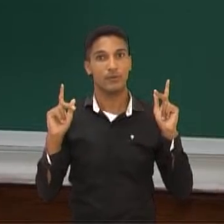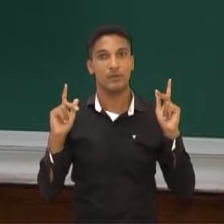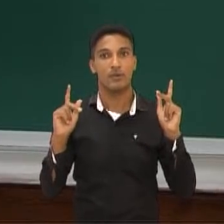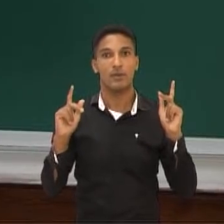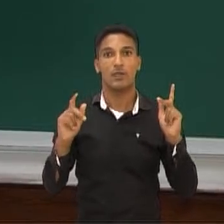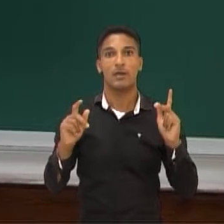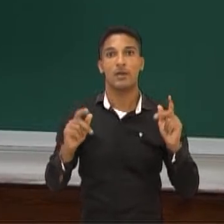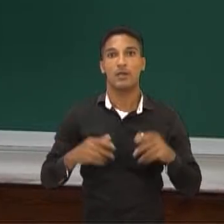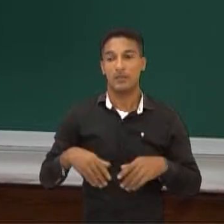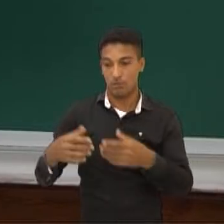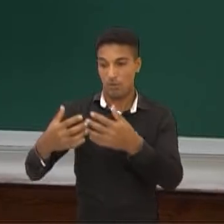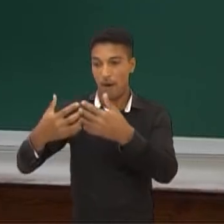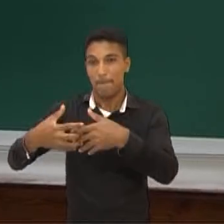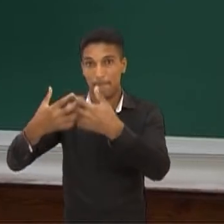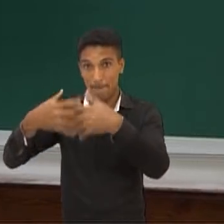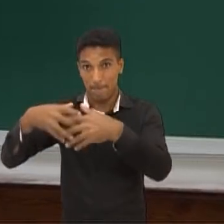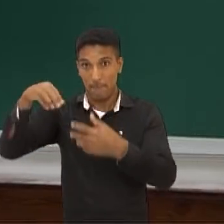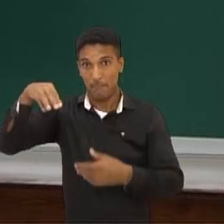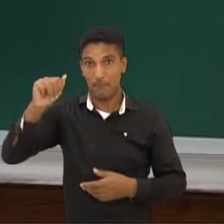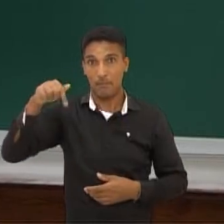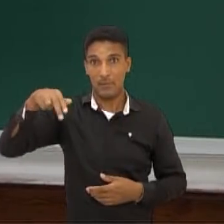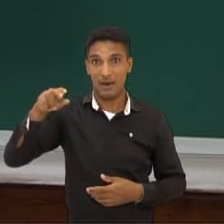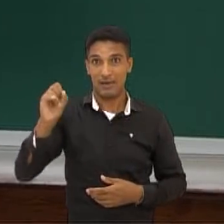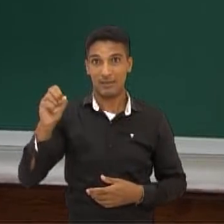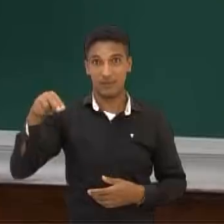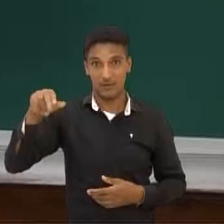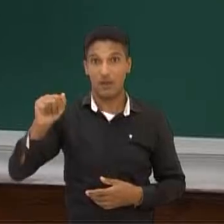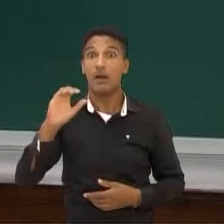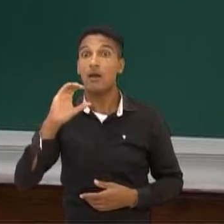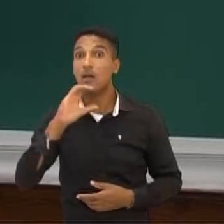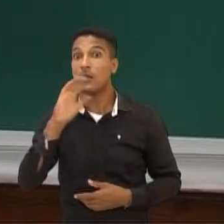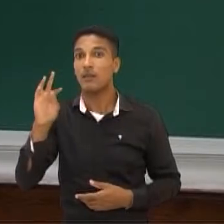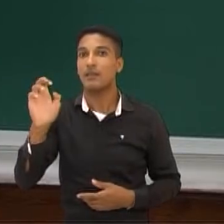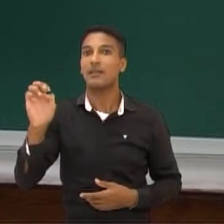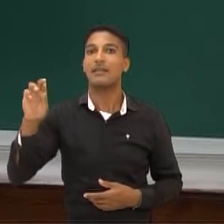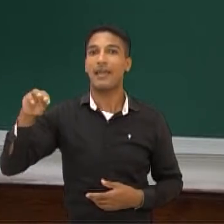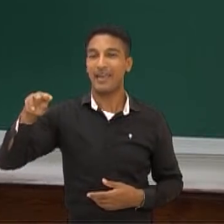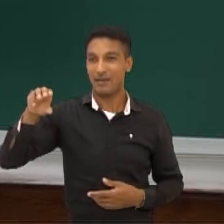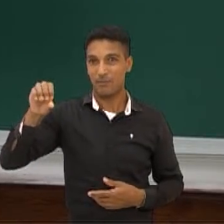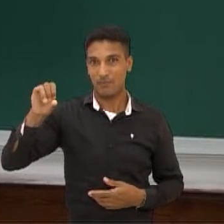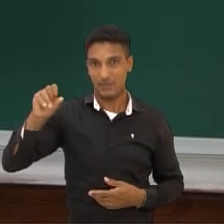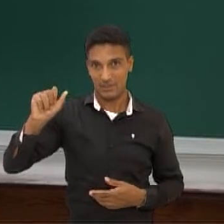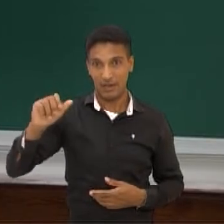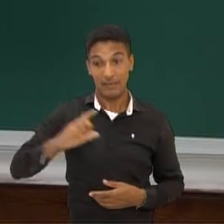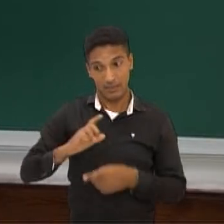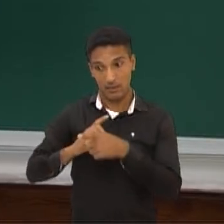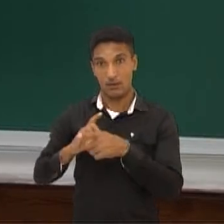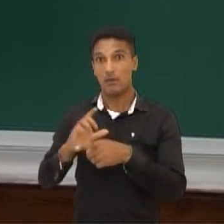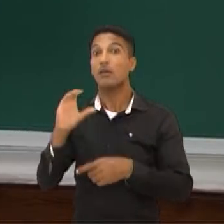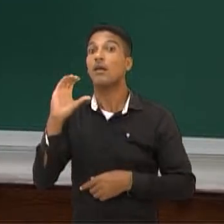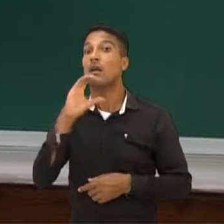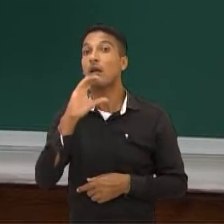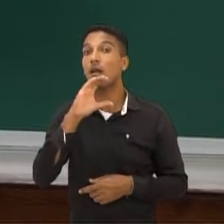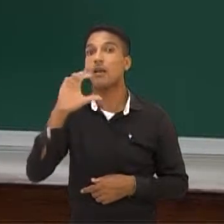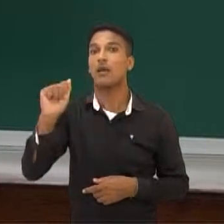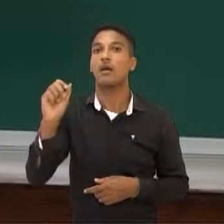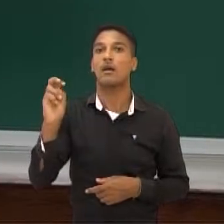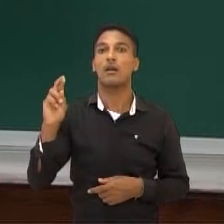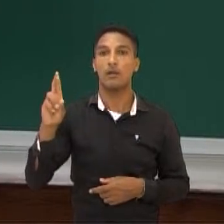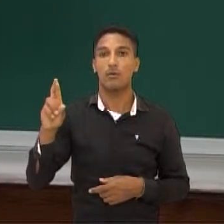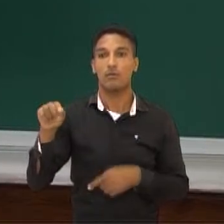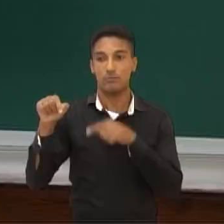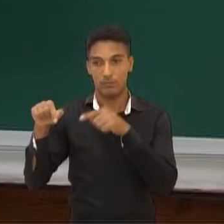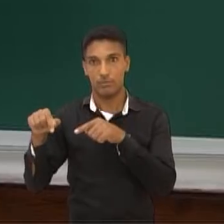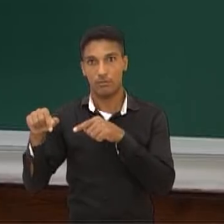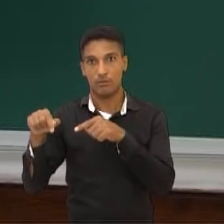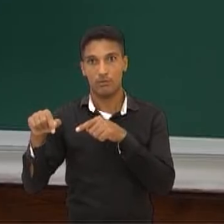ela realiza trabalho e dissipa um pouco desse calor para o ambiente. A geladeira, ela recebe trabalho na forma da